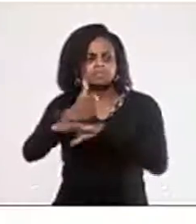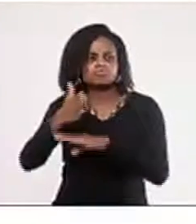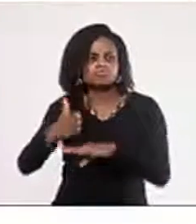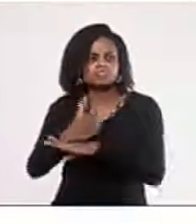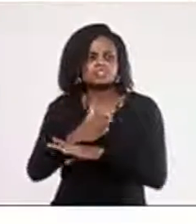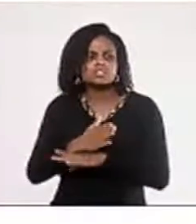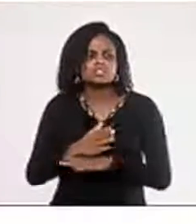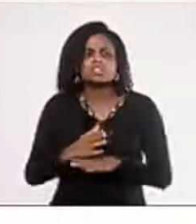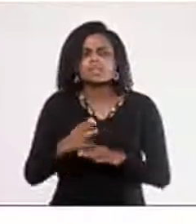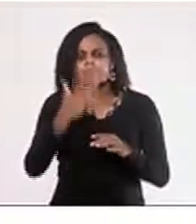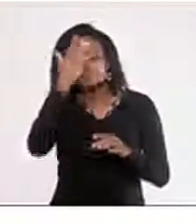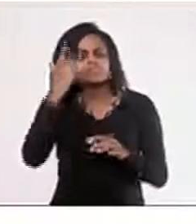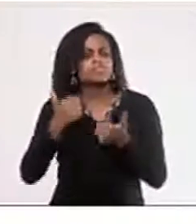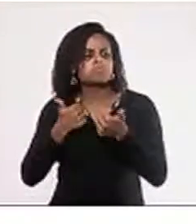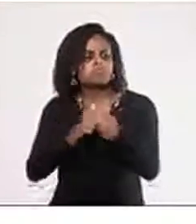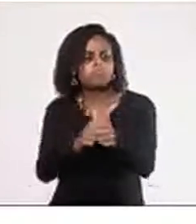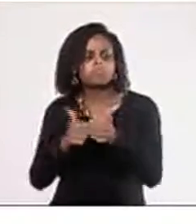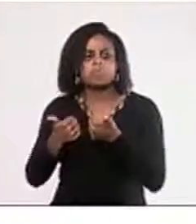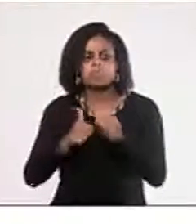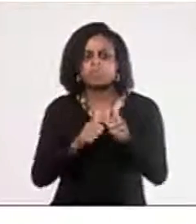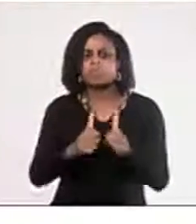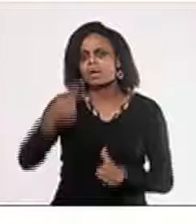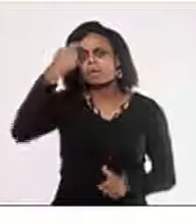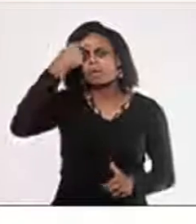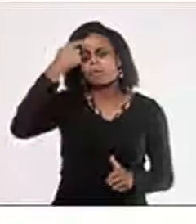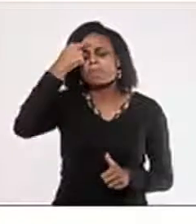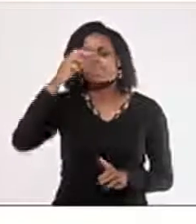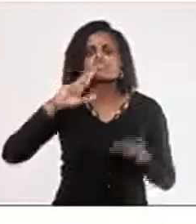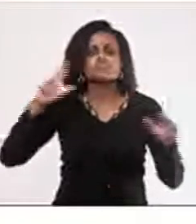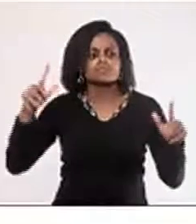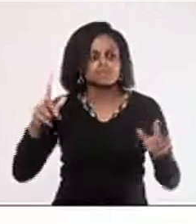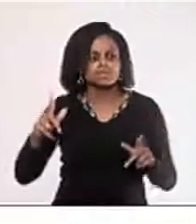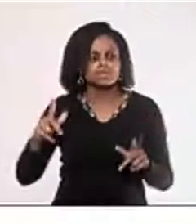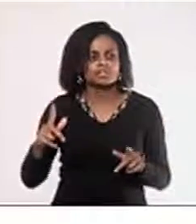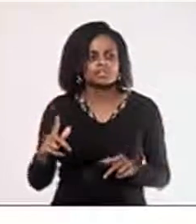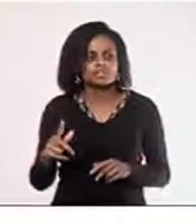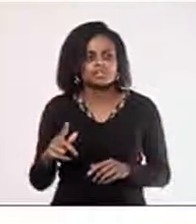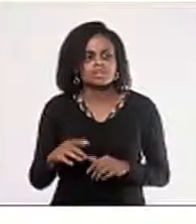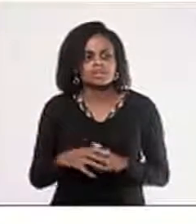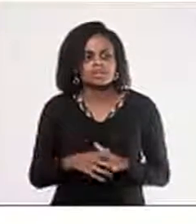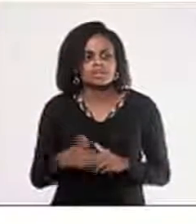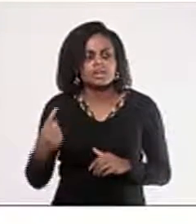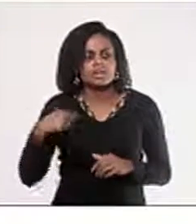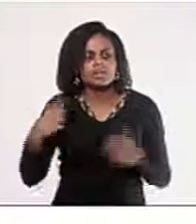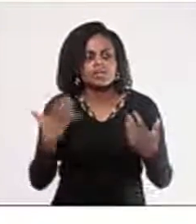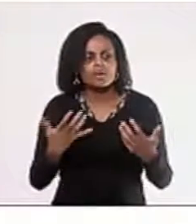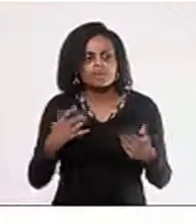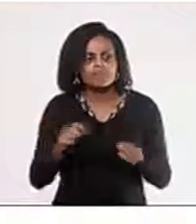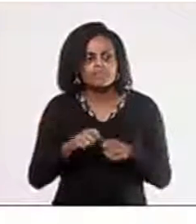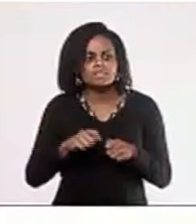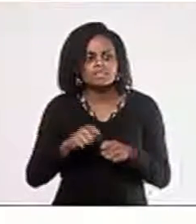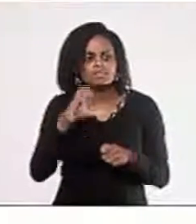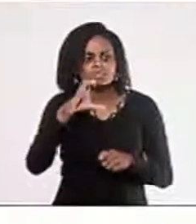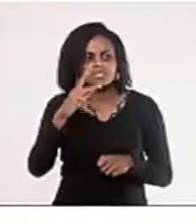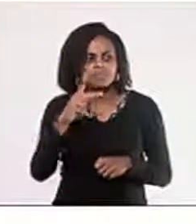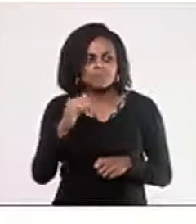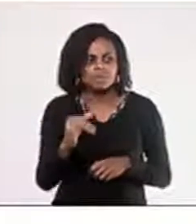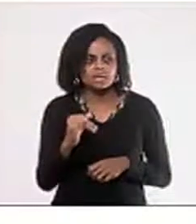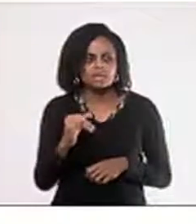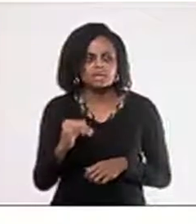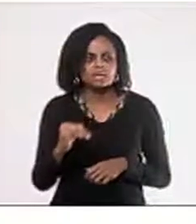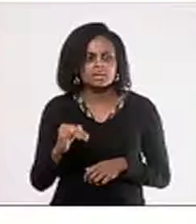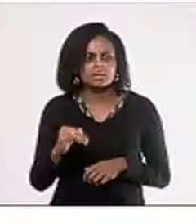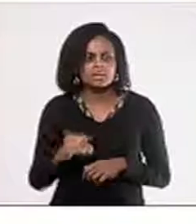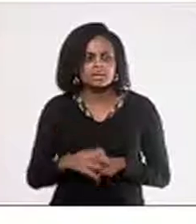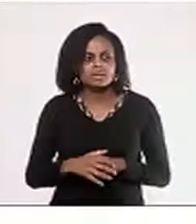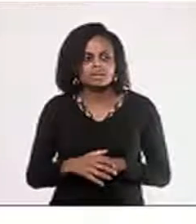fazer perseguição a quem pensa diferente. Eu não quero ter que fazer de uma CPI e desse